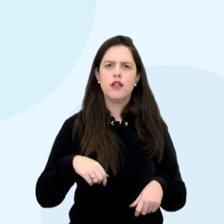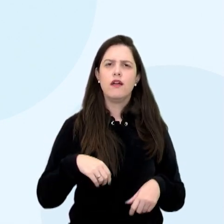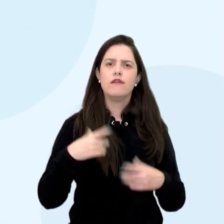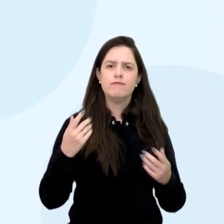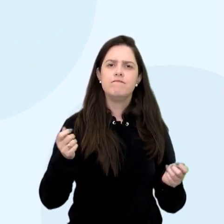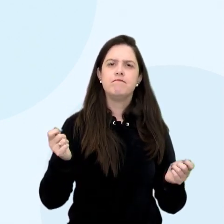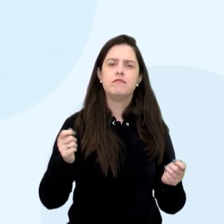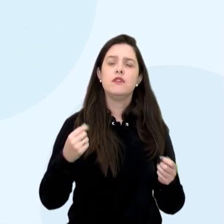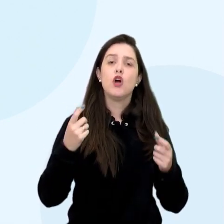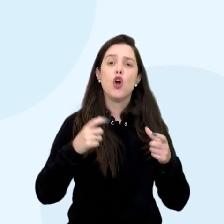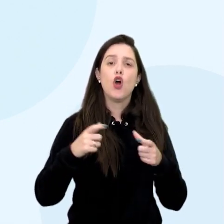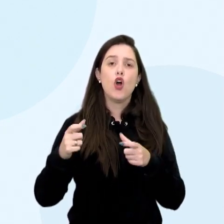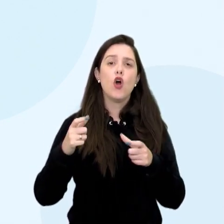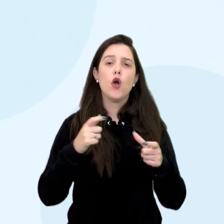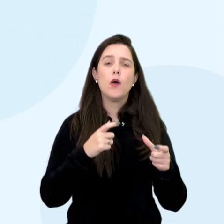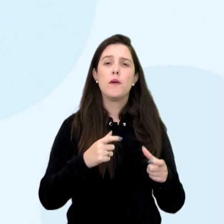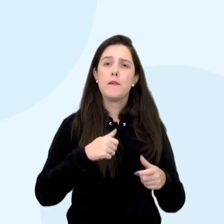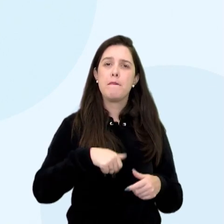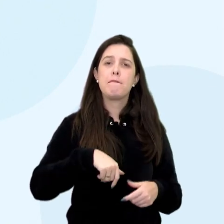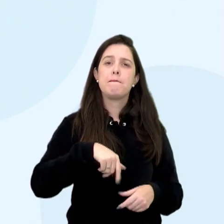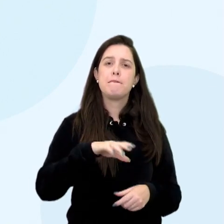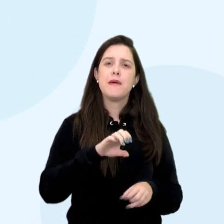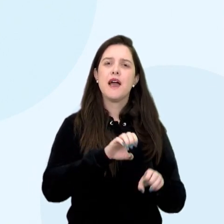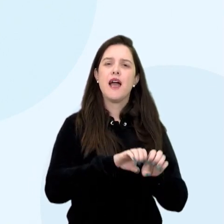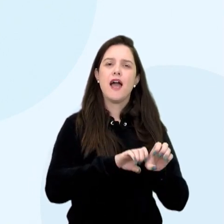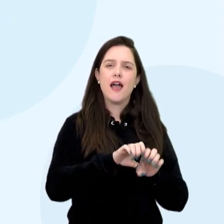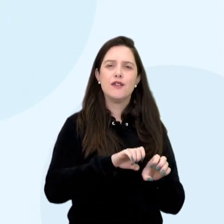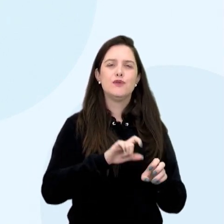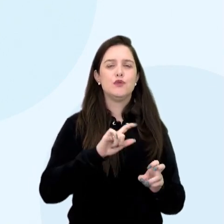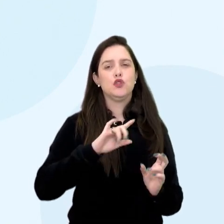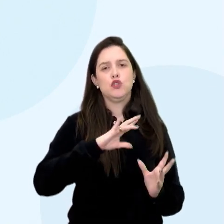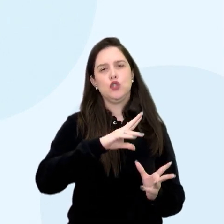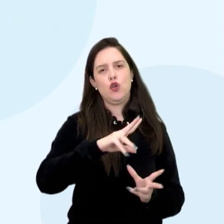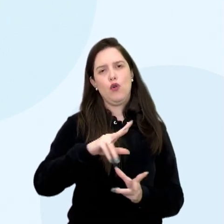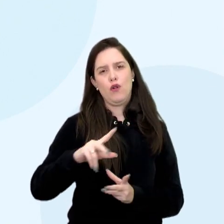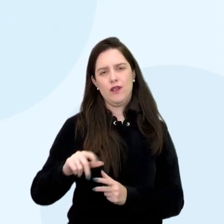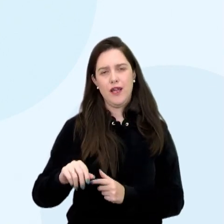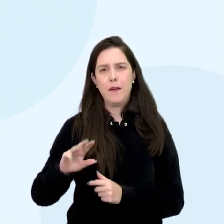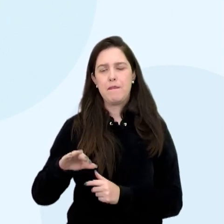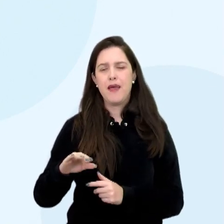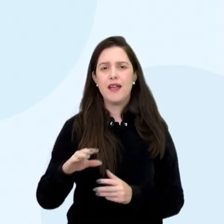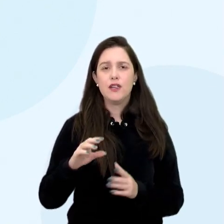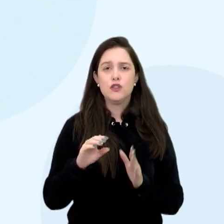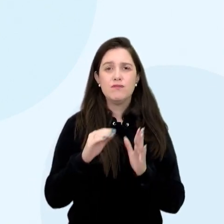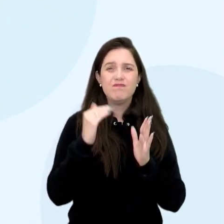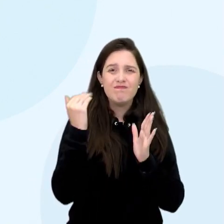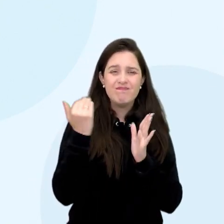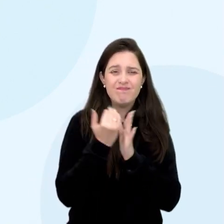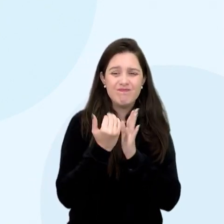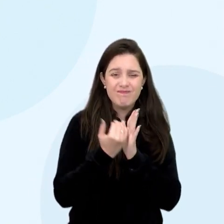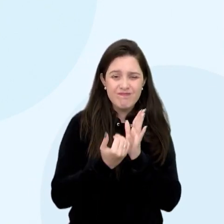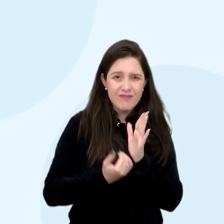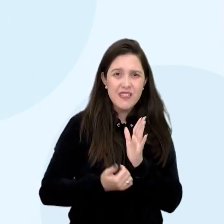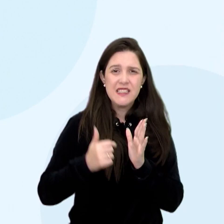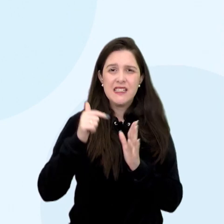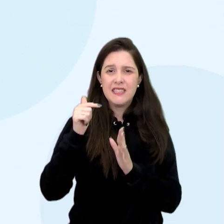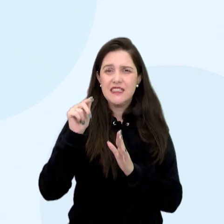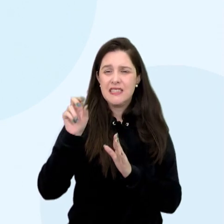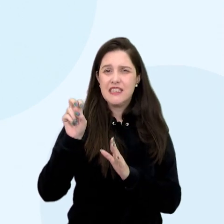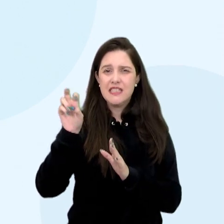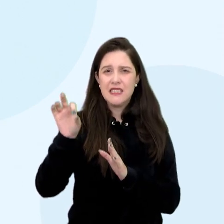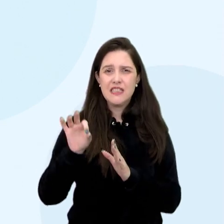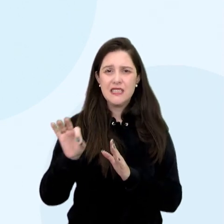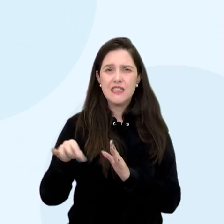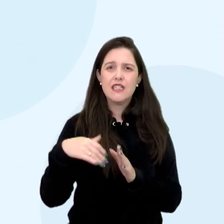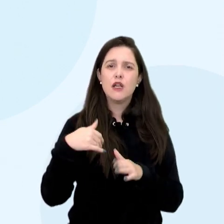né, onde é mais extensa aí das estruturas geológicas, recobrindo aí cerca de 70% do relevo terrestre.